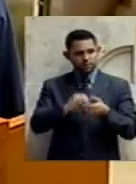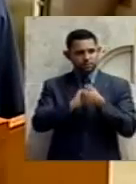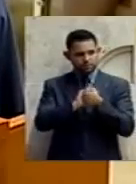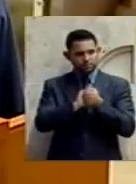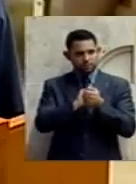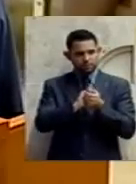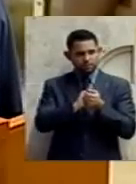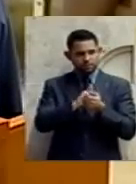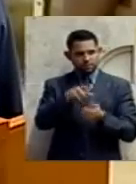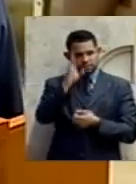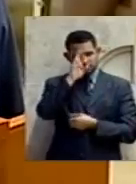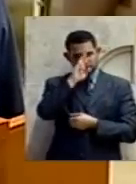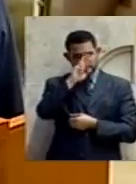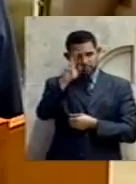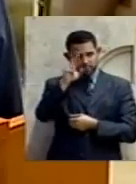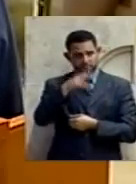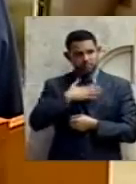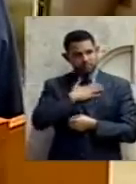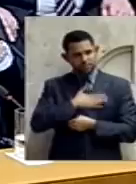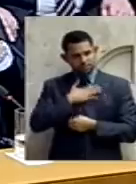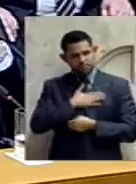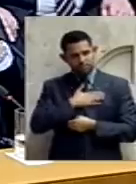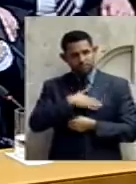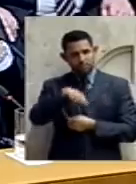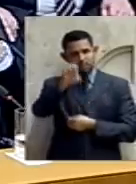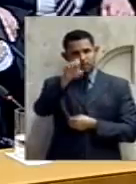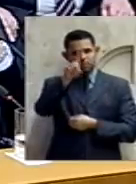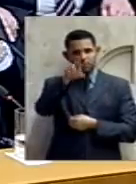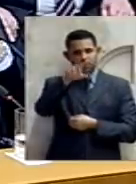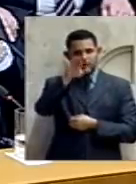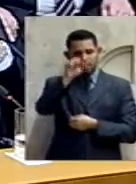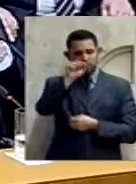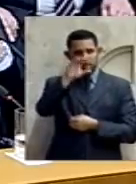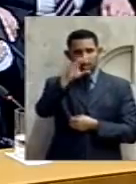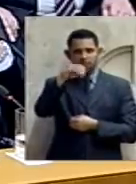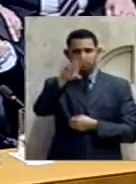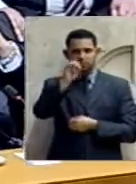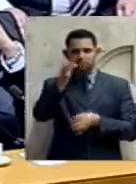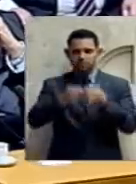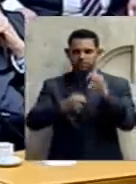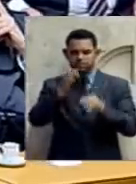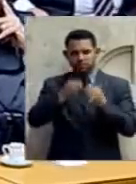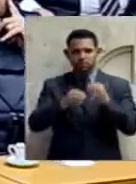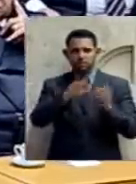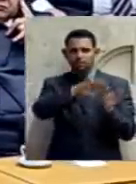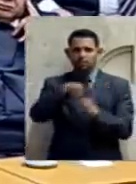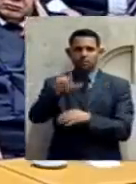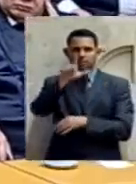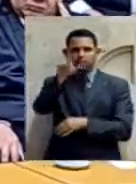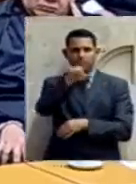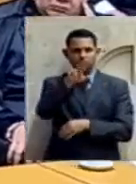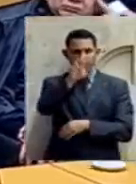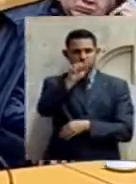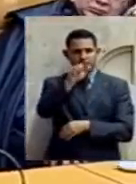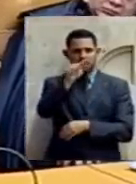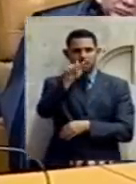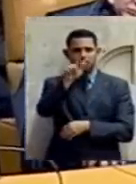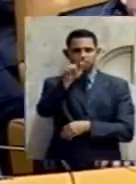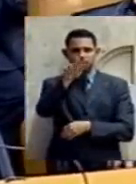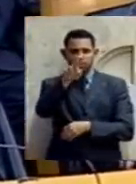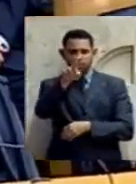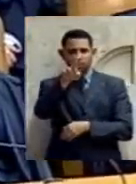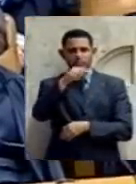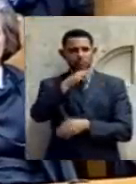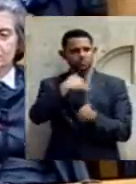saudá-los nas pessoas dos queridos José Eduardo Cardoso, da Justiça, e Luiz Inácio Adams, da AGU.